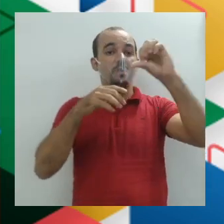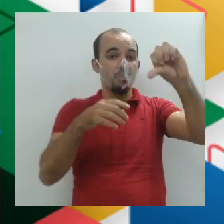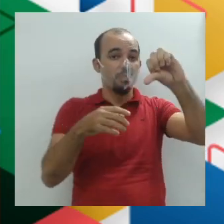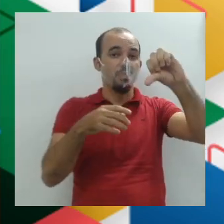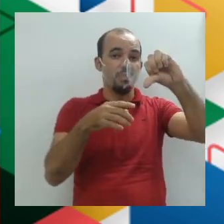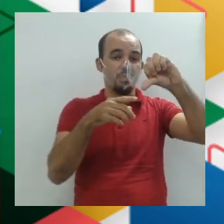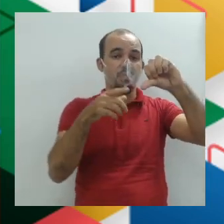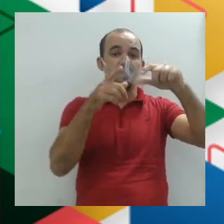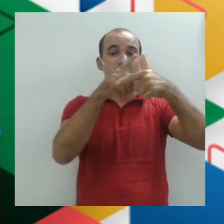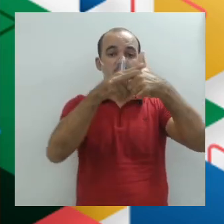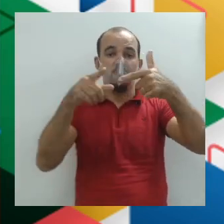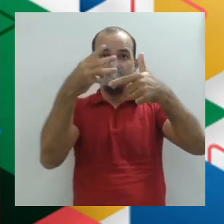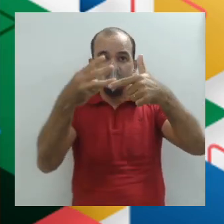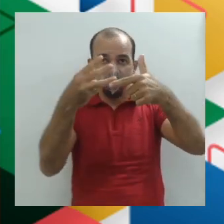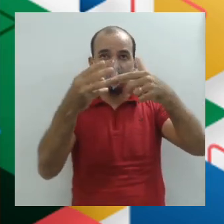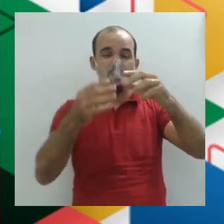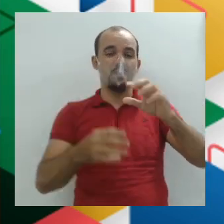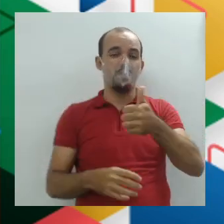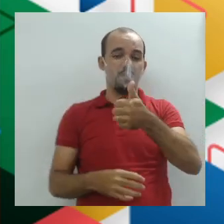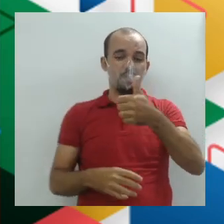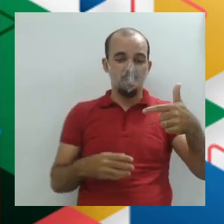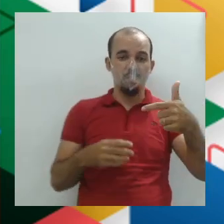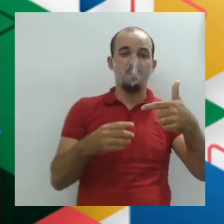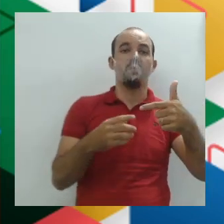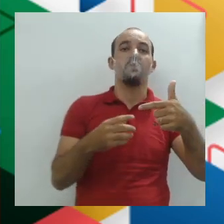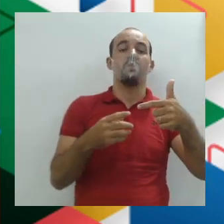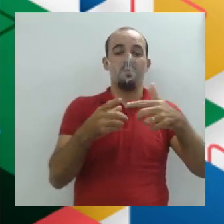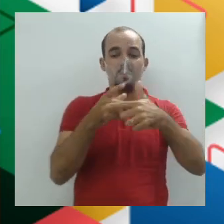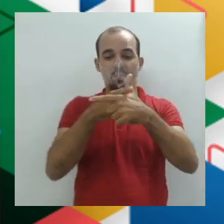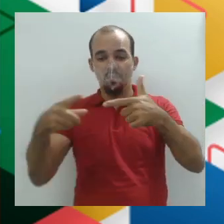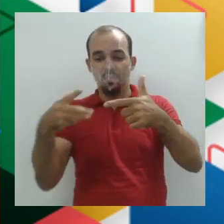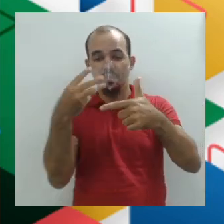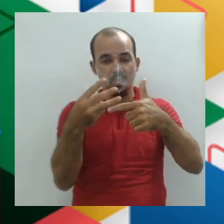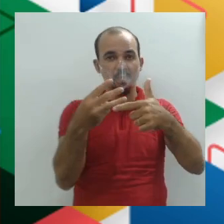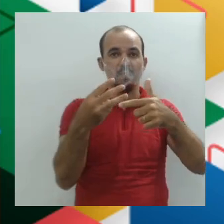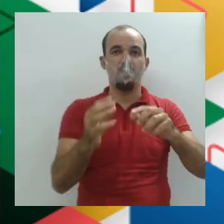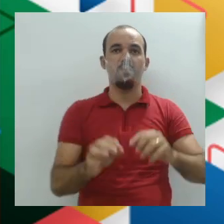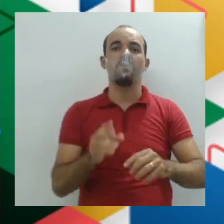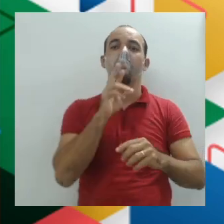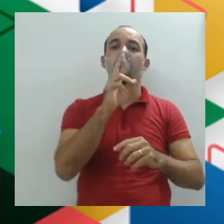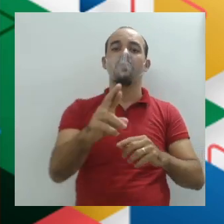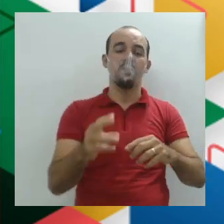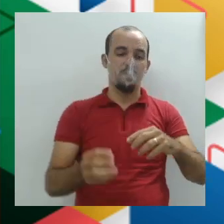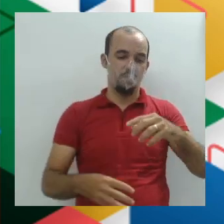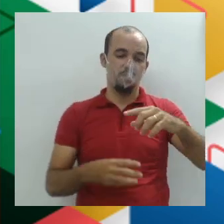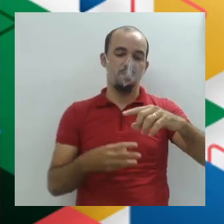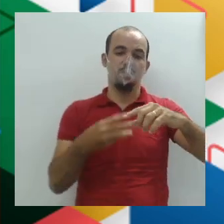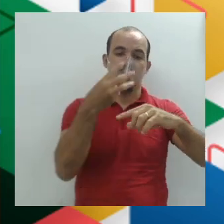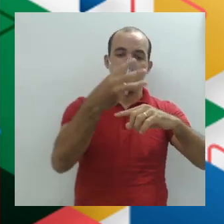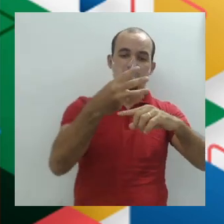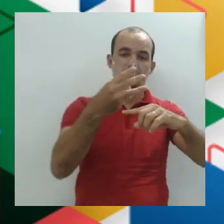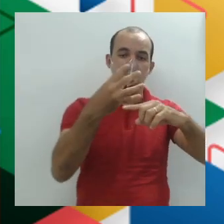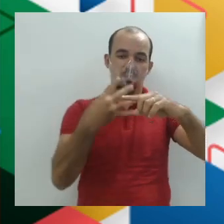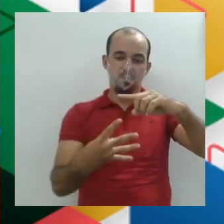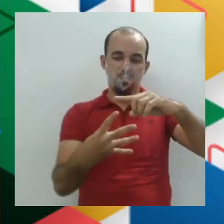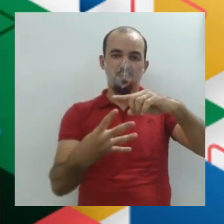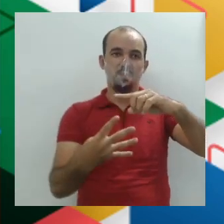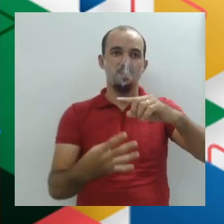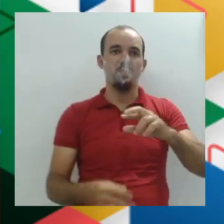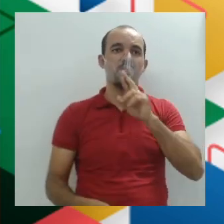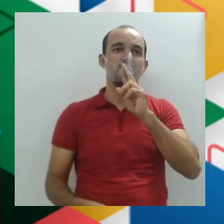a tangente do ângulo considerado é 3 sobre 4. E aí você vem e marca a